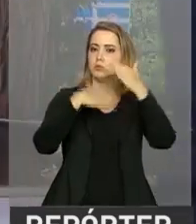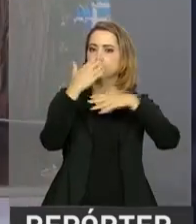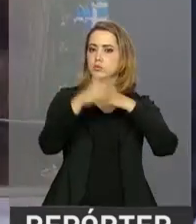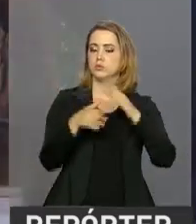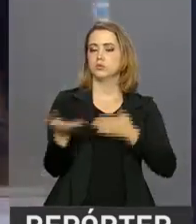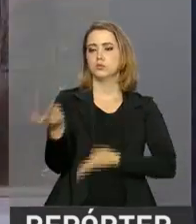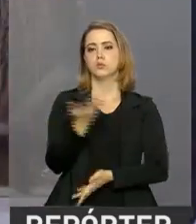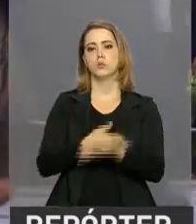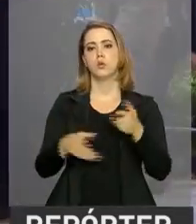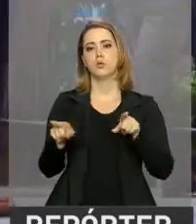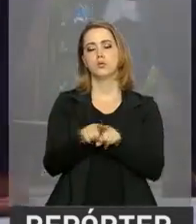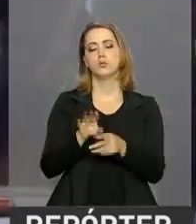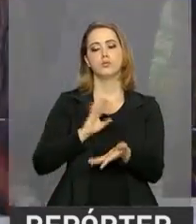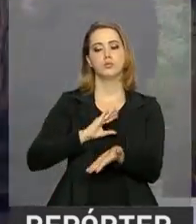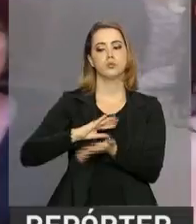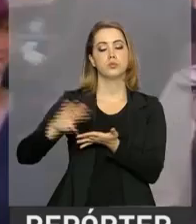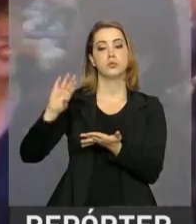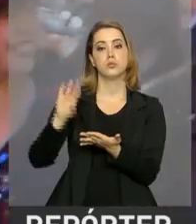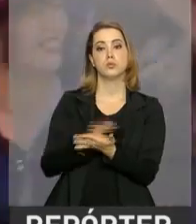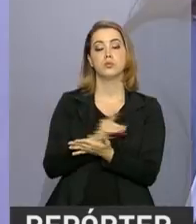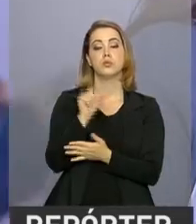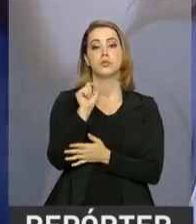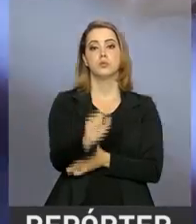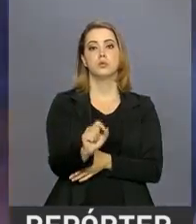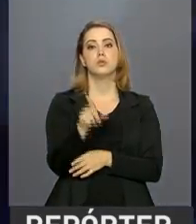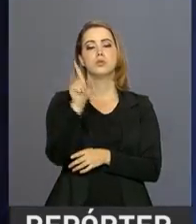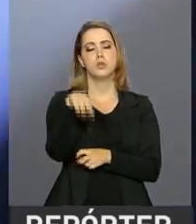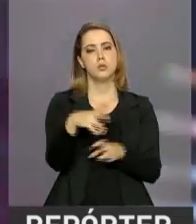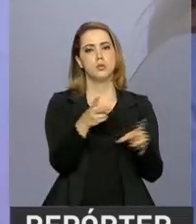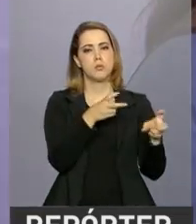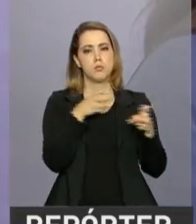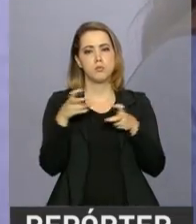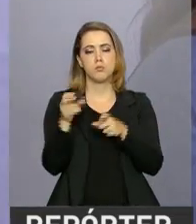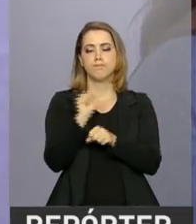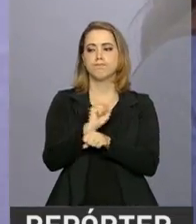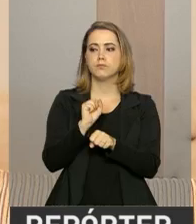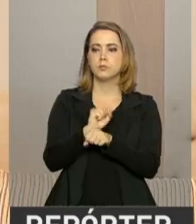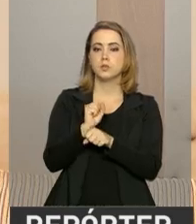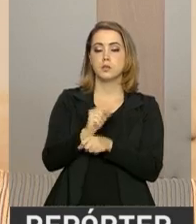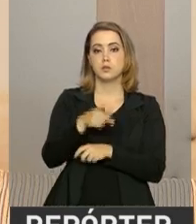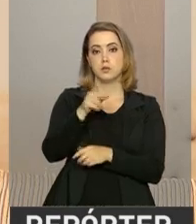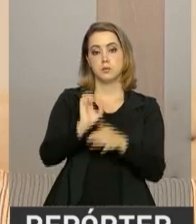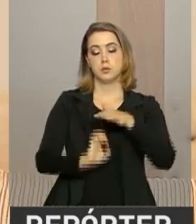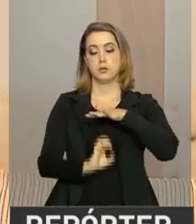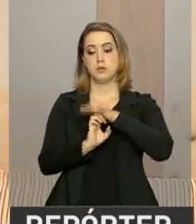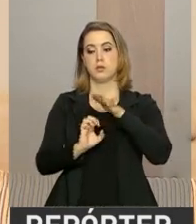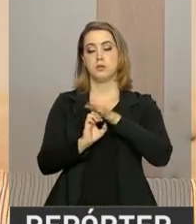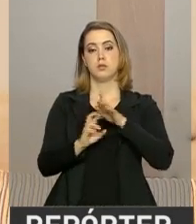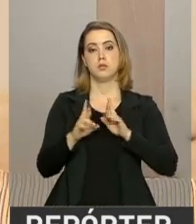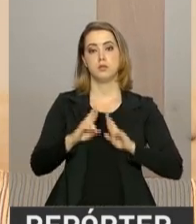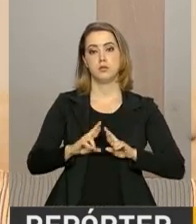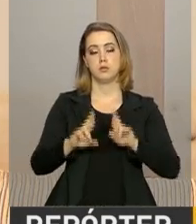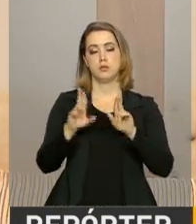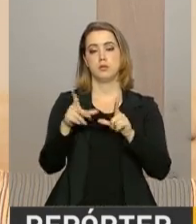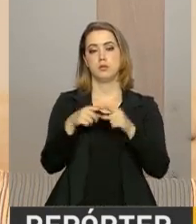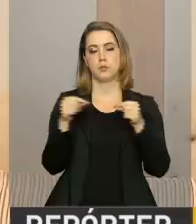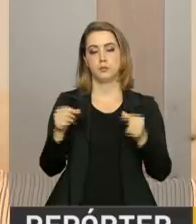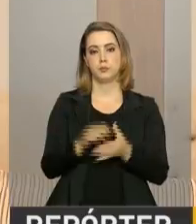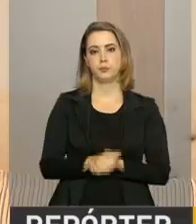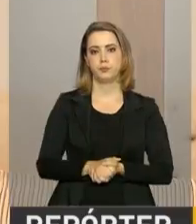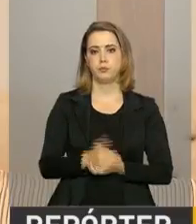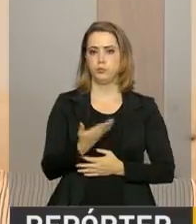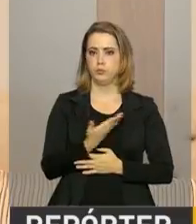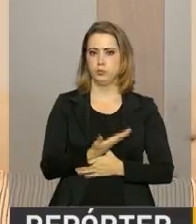comércio e nos investimentos. É isso o que esperam os japoneses. Será uma